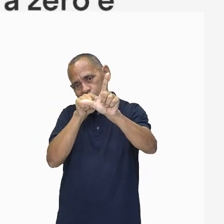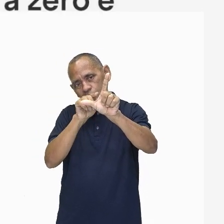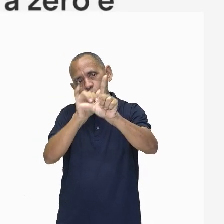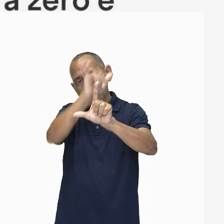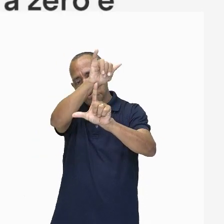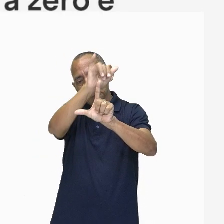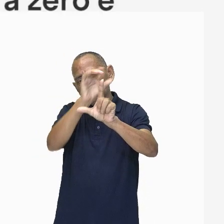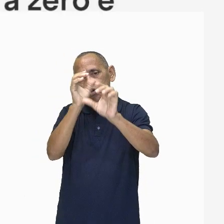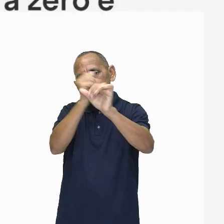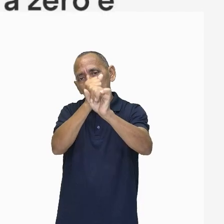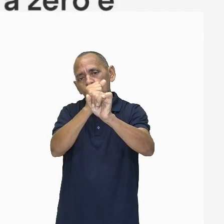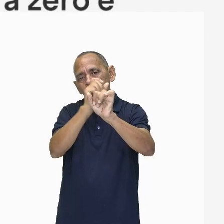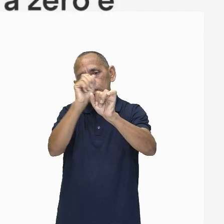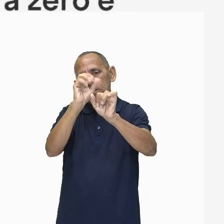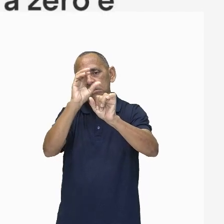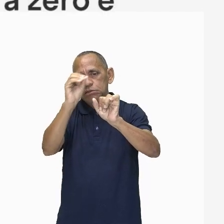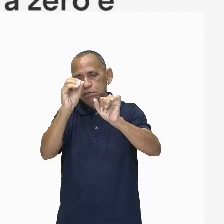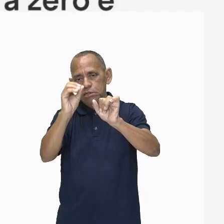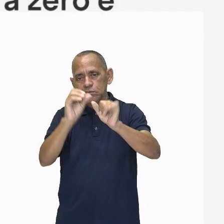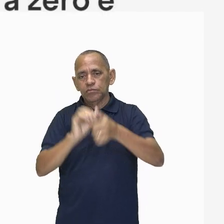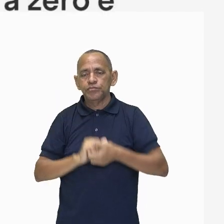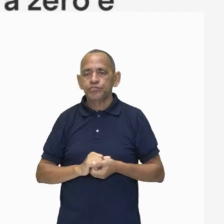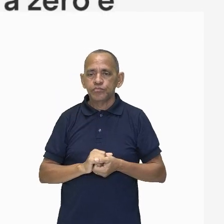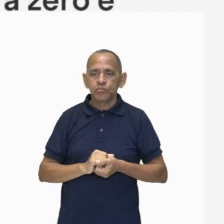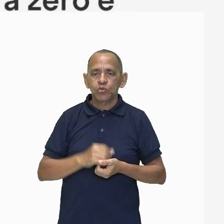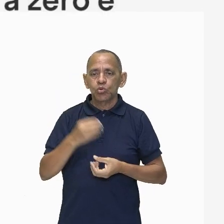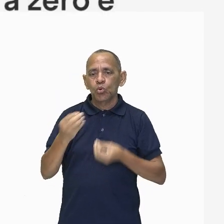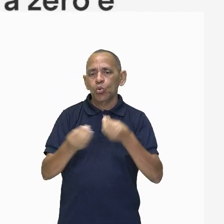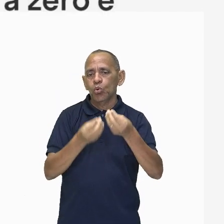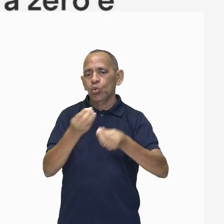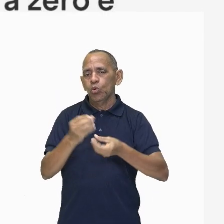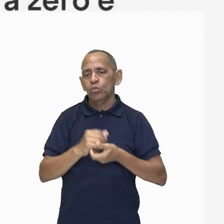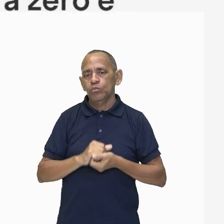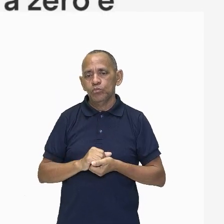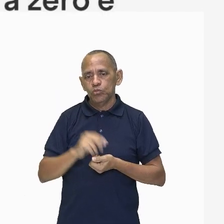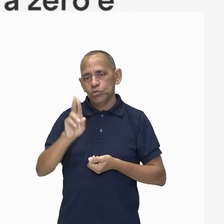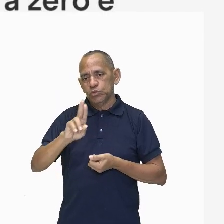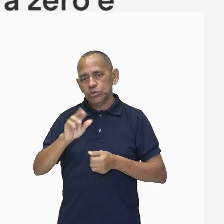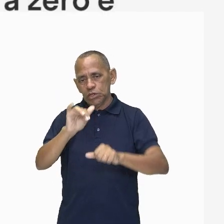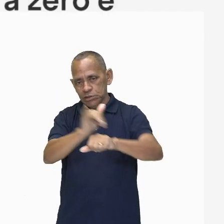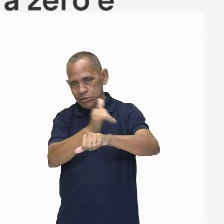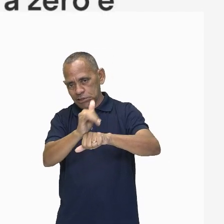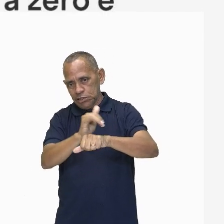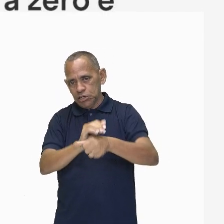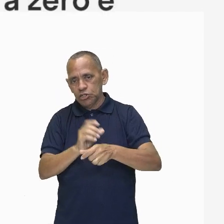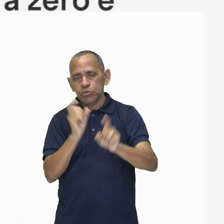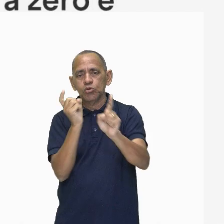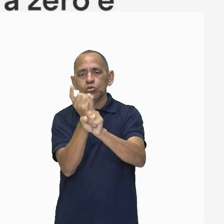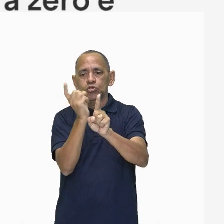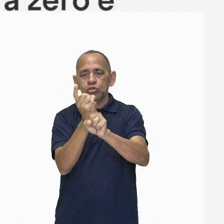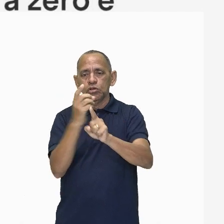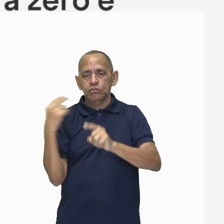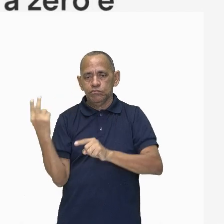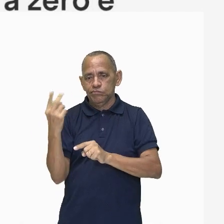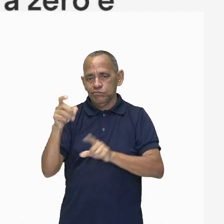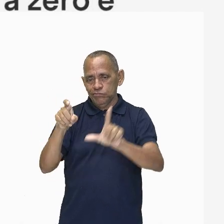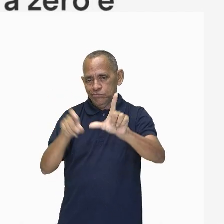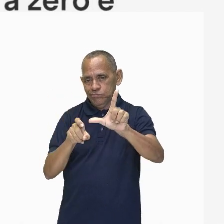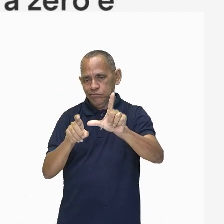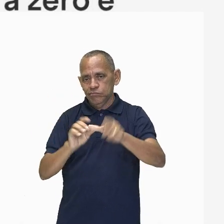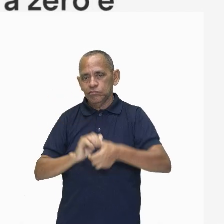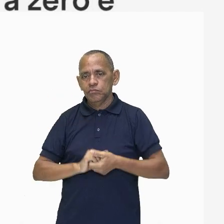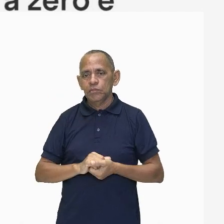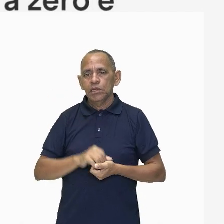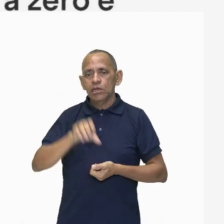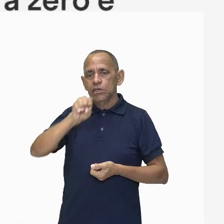faço? Você vai igualar a função a zero e você vai encontrar o valor de x, tá certo? Então, se